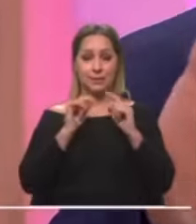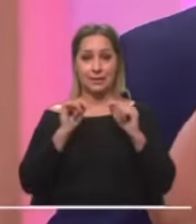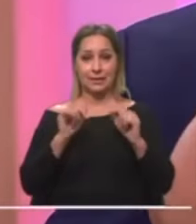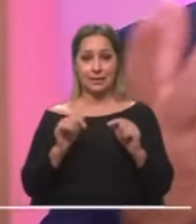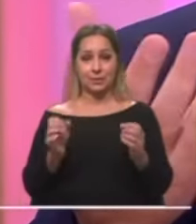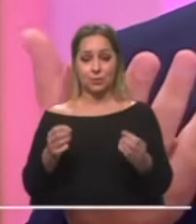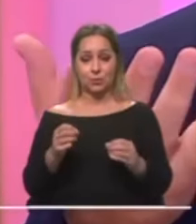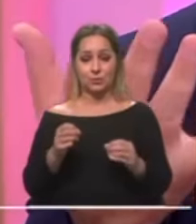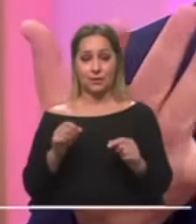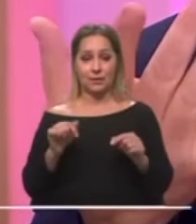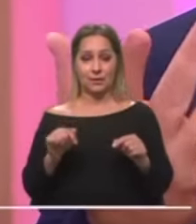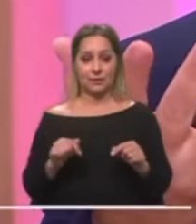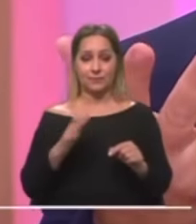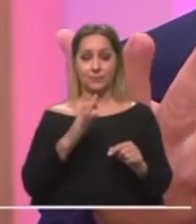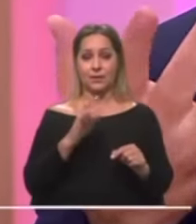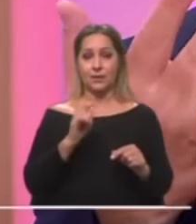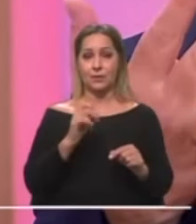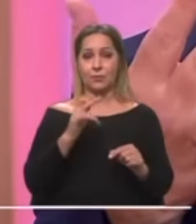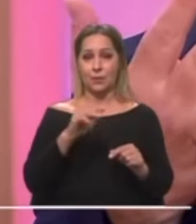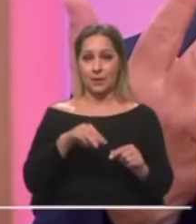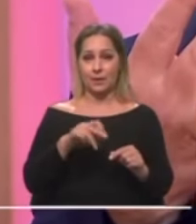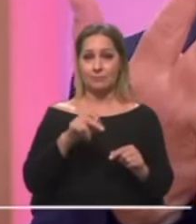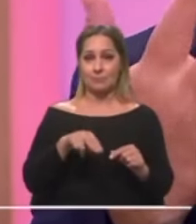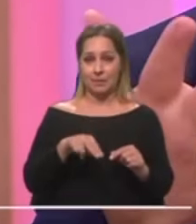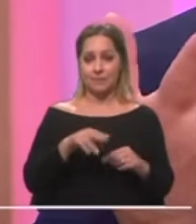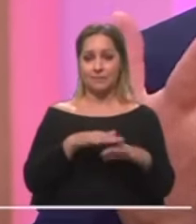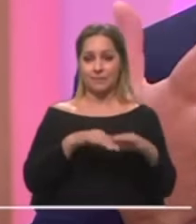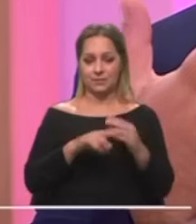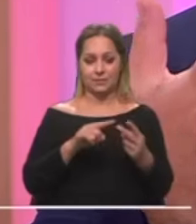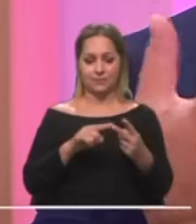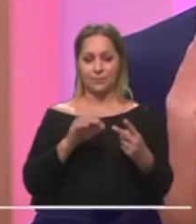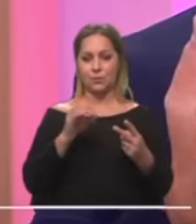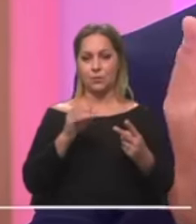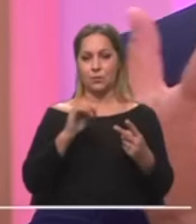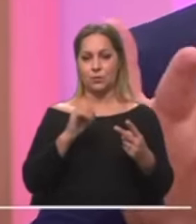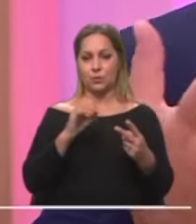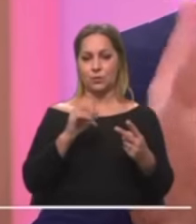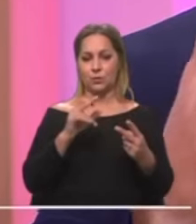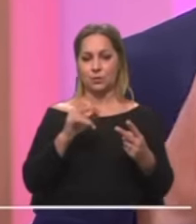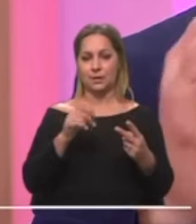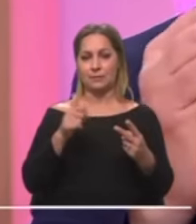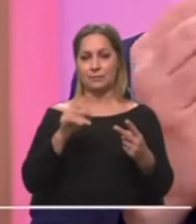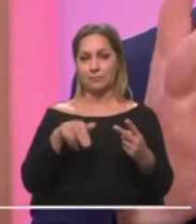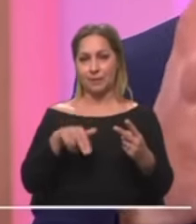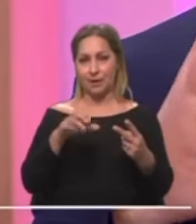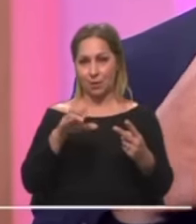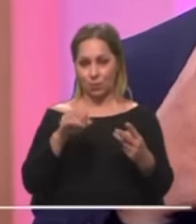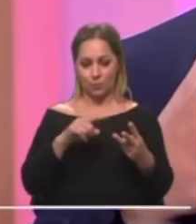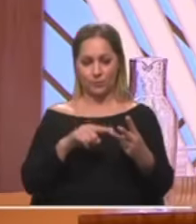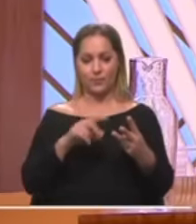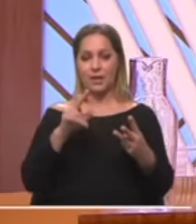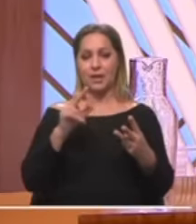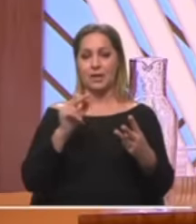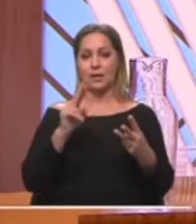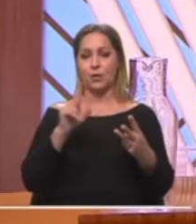seja era feita o Herman fazia o o o Óscar branco o rulon lado só que cada um que são